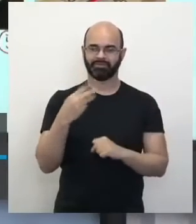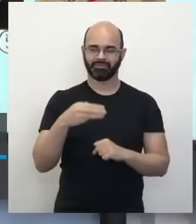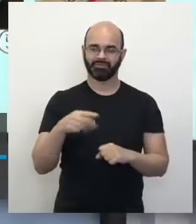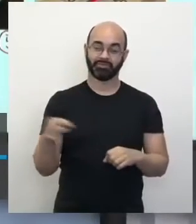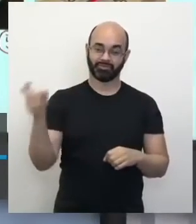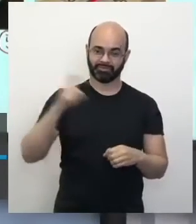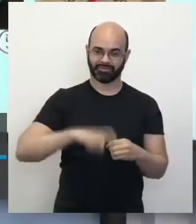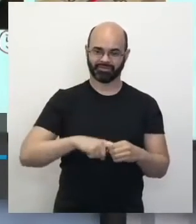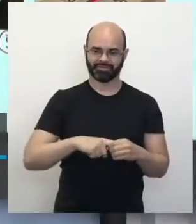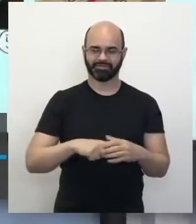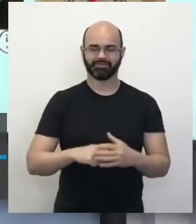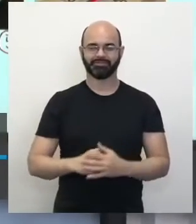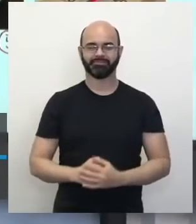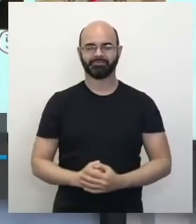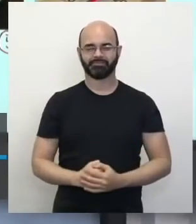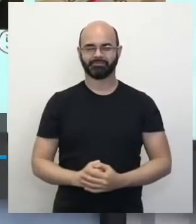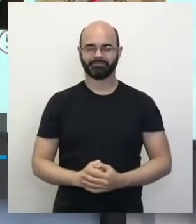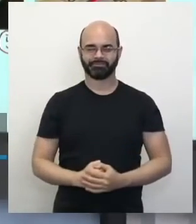volta.